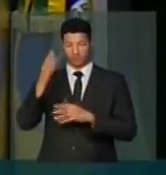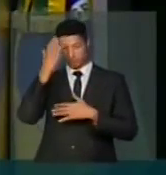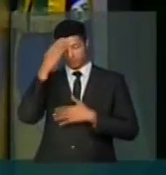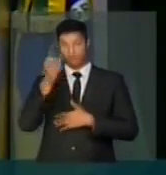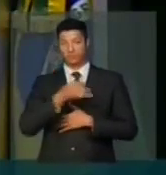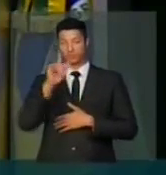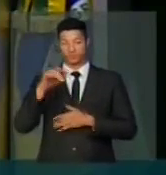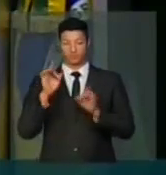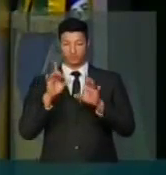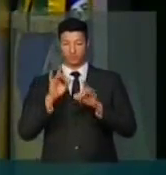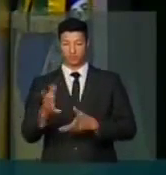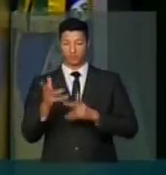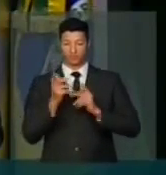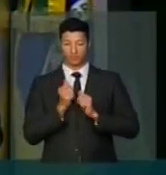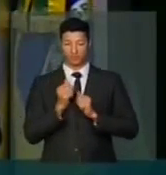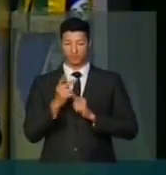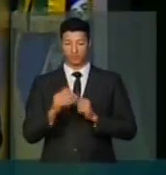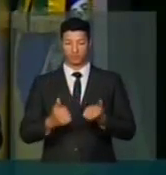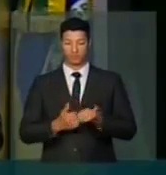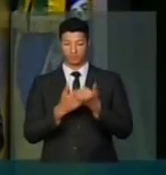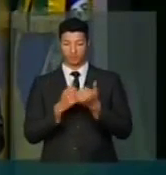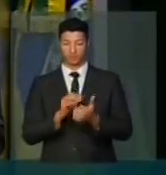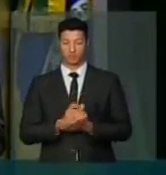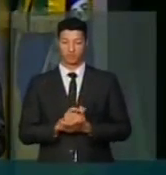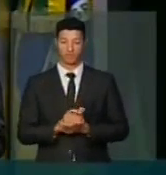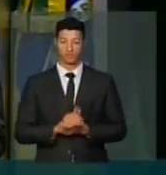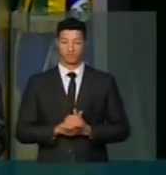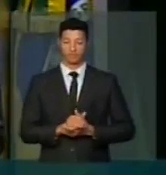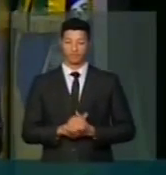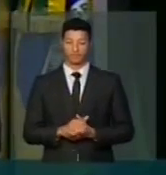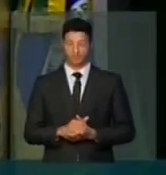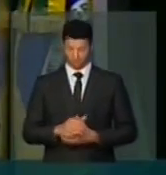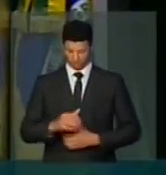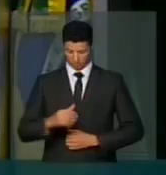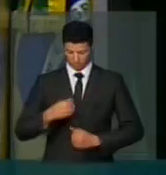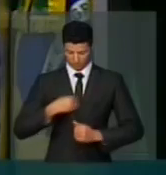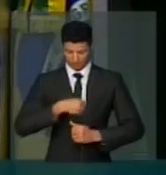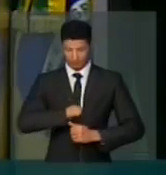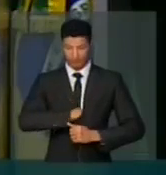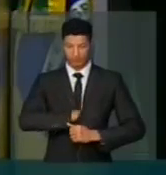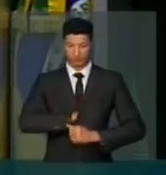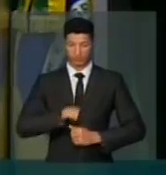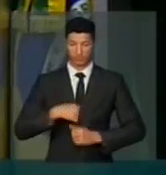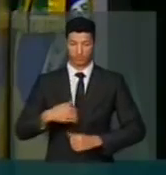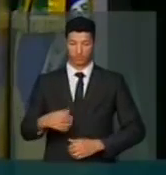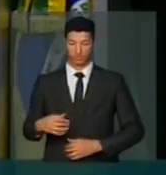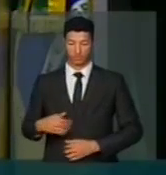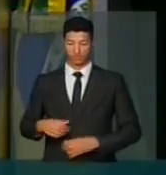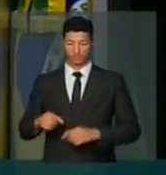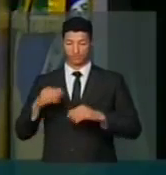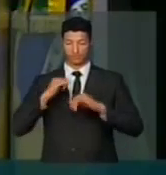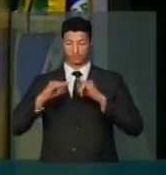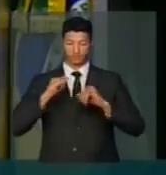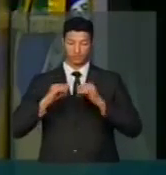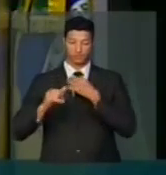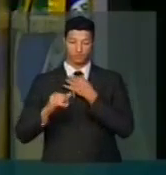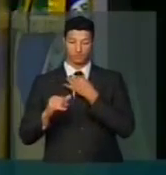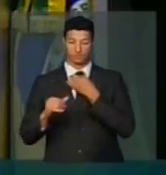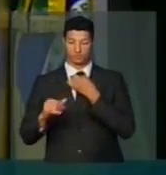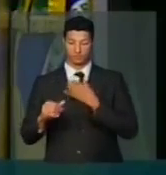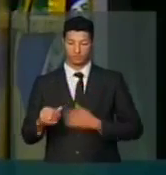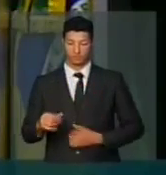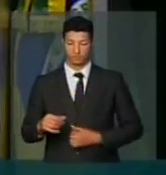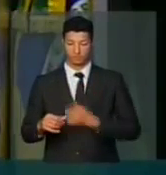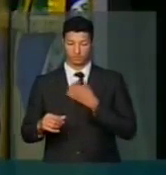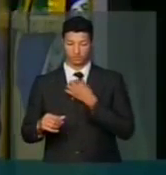quanto é especial para mim receber o seu à parte. É o caso das notícias ruins